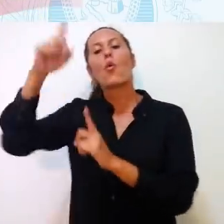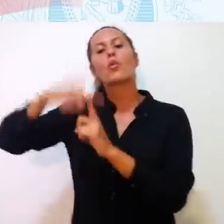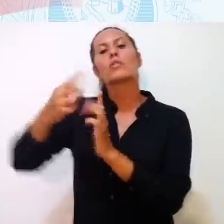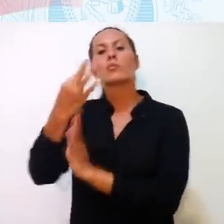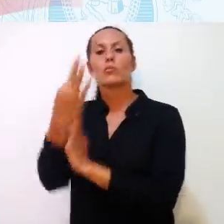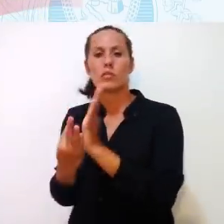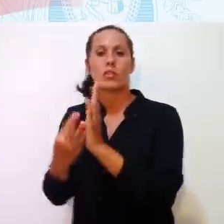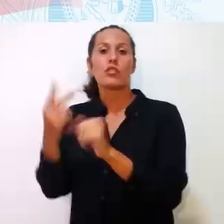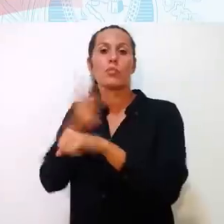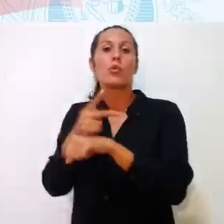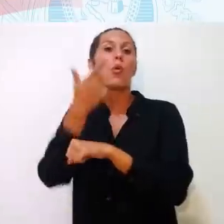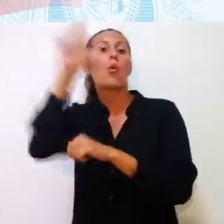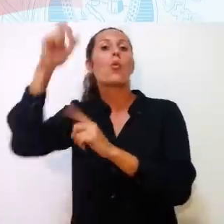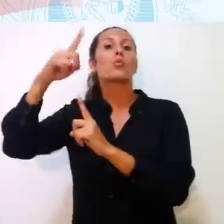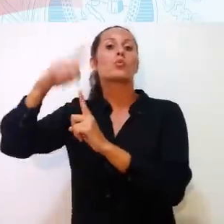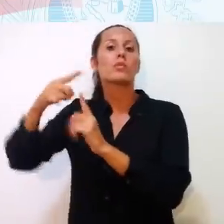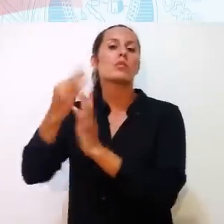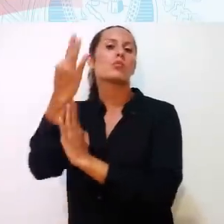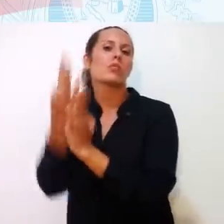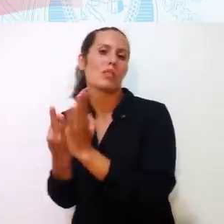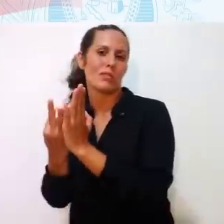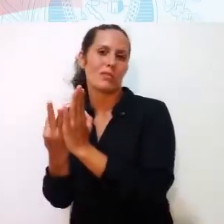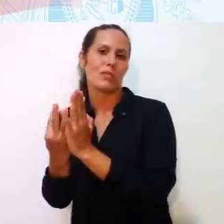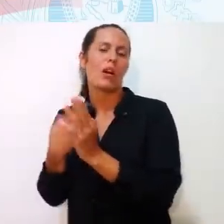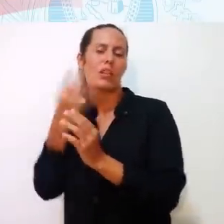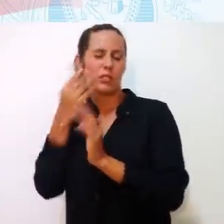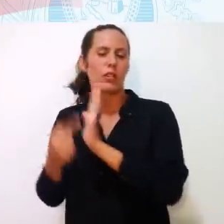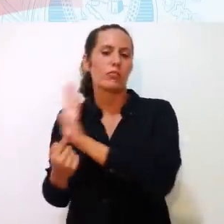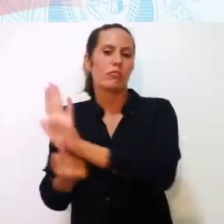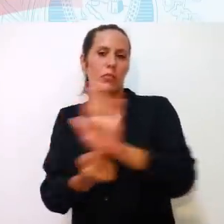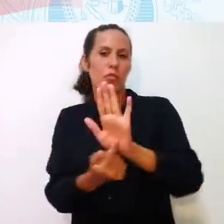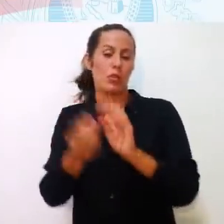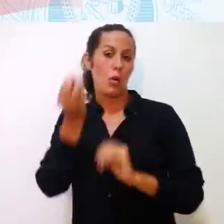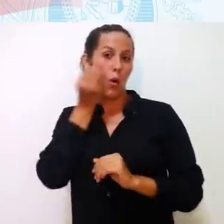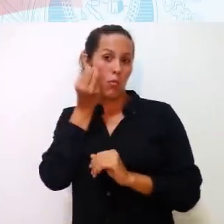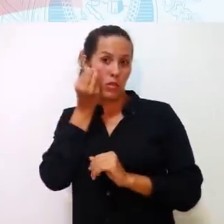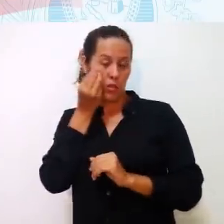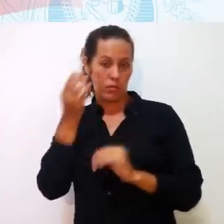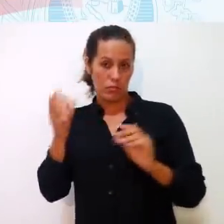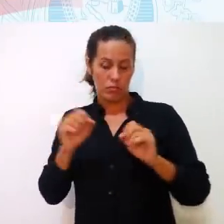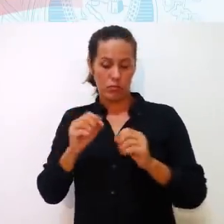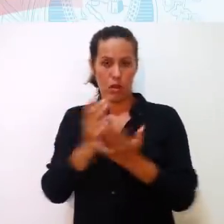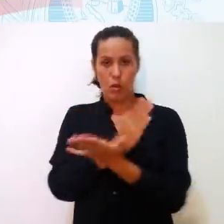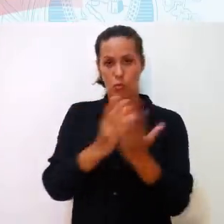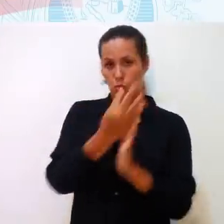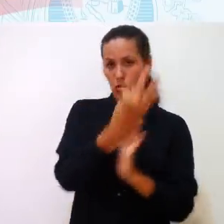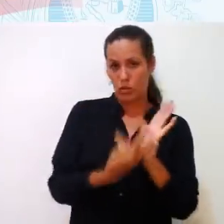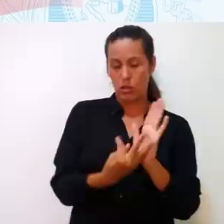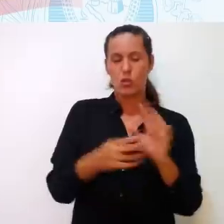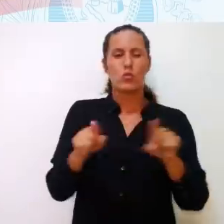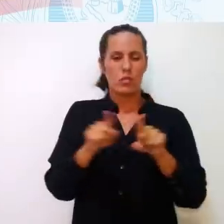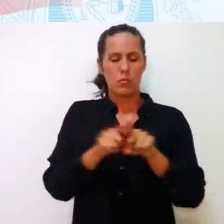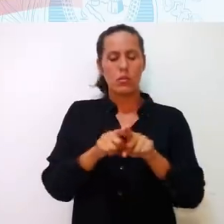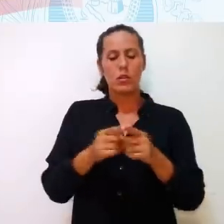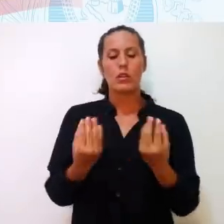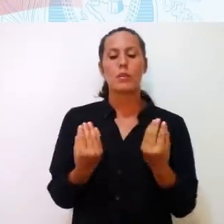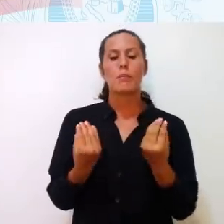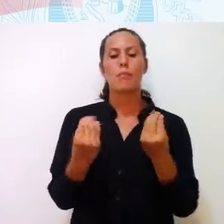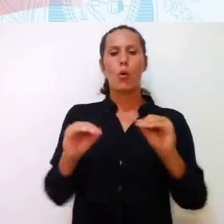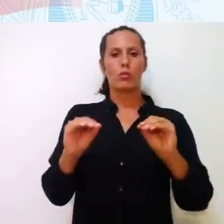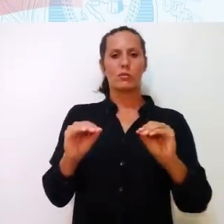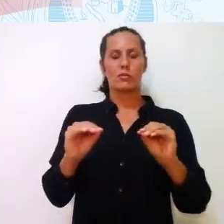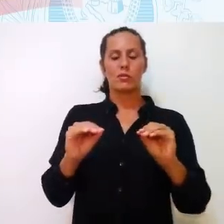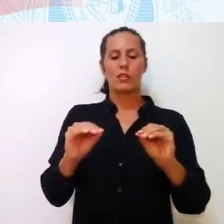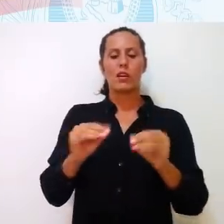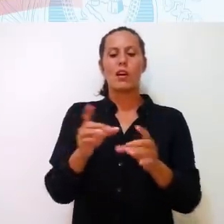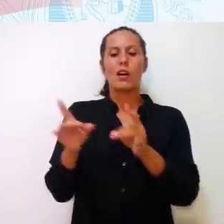já leu, escreve outro tipo de texto e procura outro tipo de texto, como os que a gente vai ver agora. Observe agora os